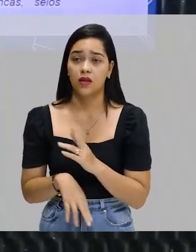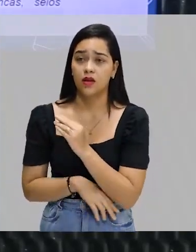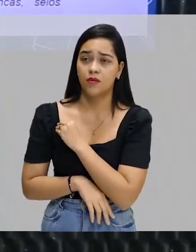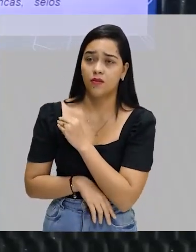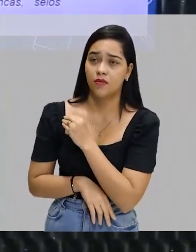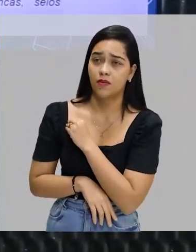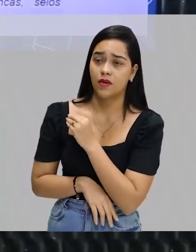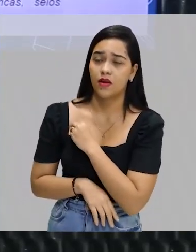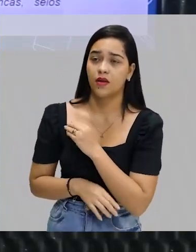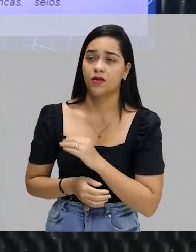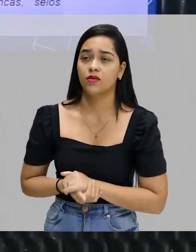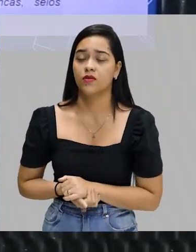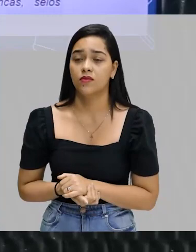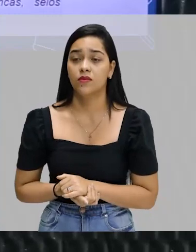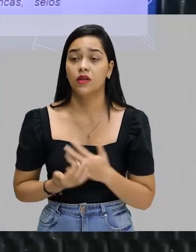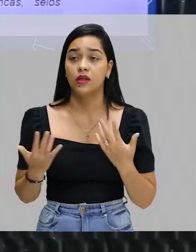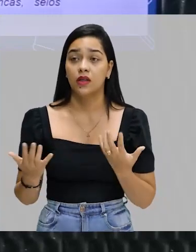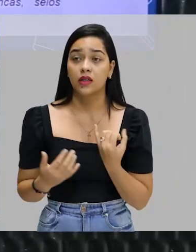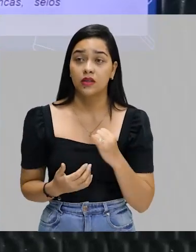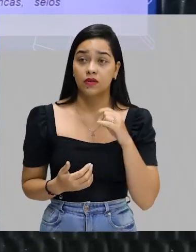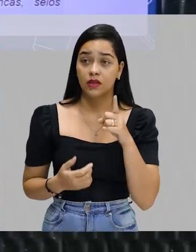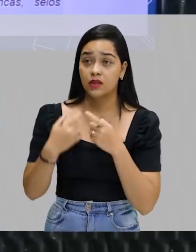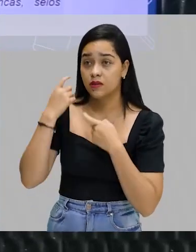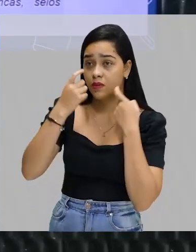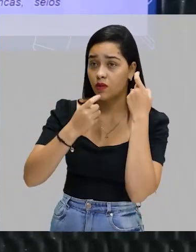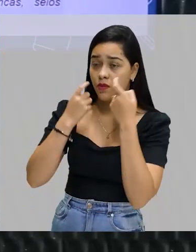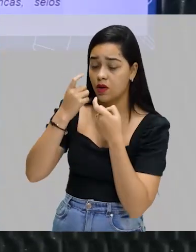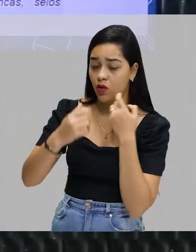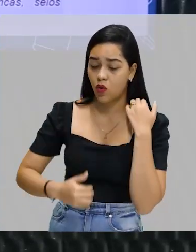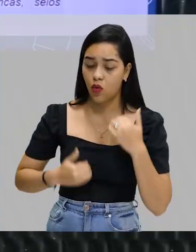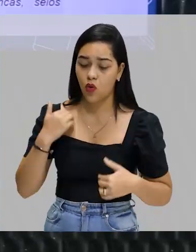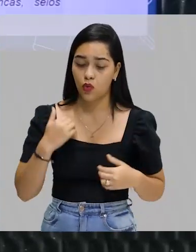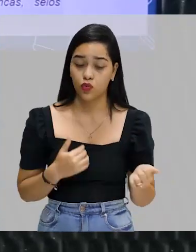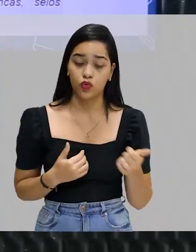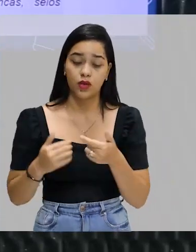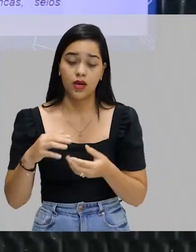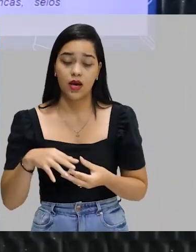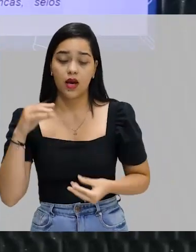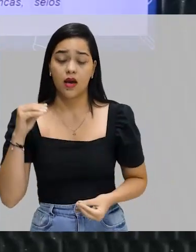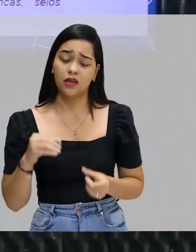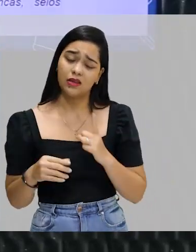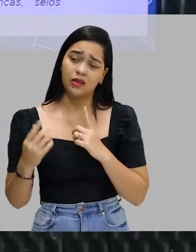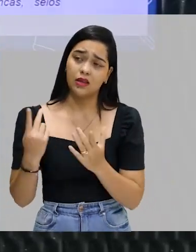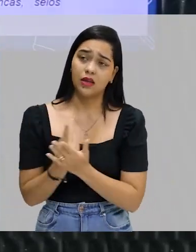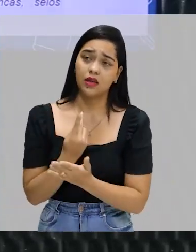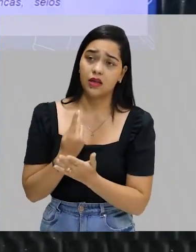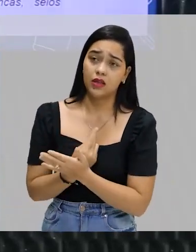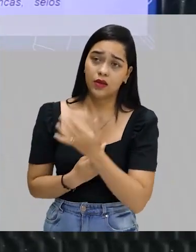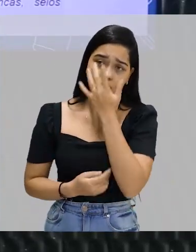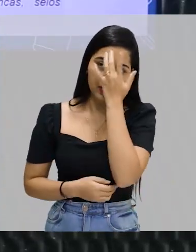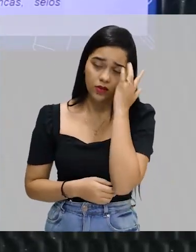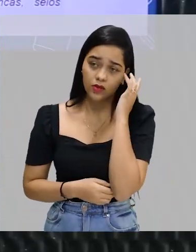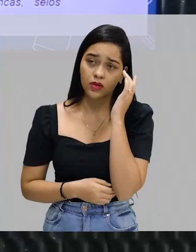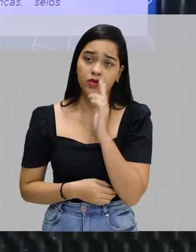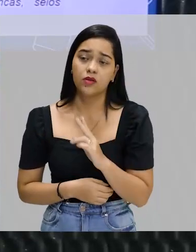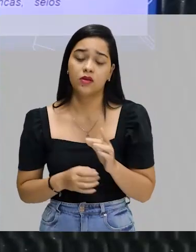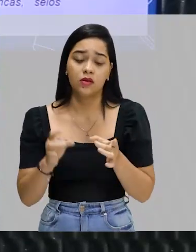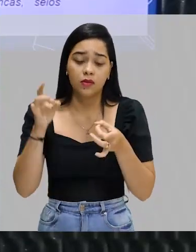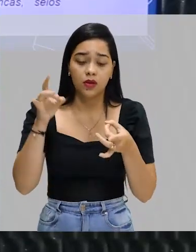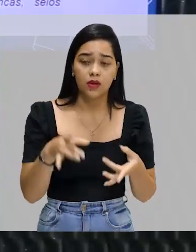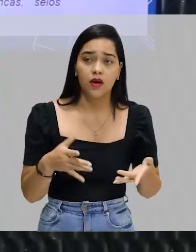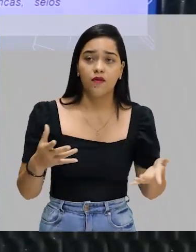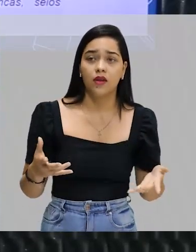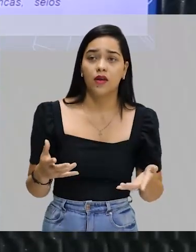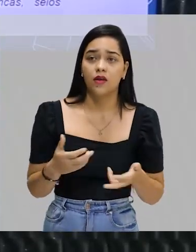sexo. Pô, falei, né? E se você se preocupasse mais com o corpo do que com a alma, alguma coisa estava errada. Então as pessoas deixavam de usar,